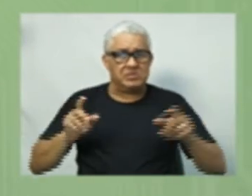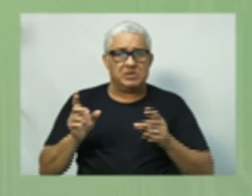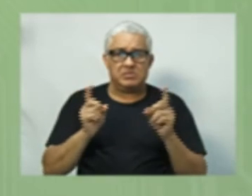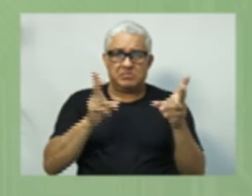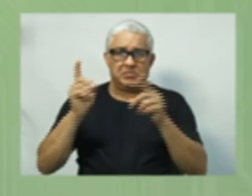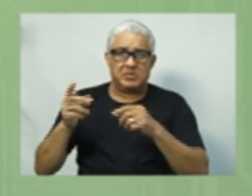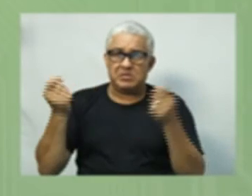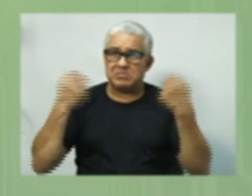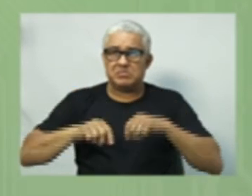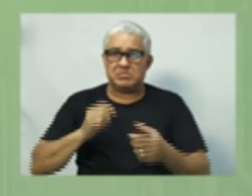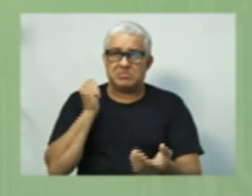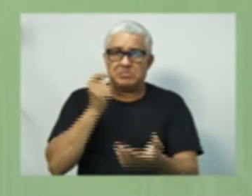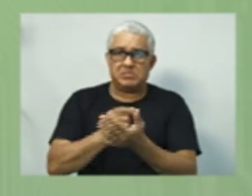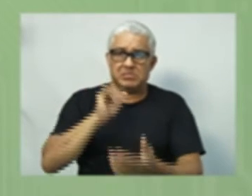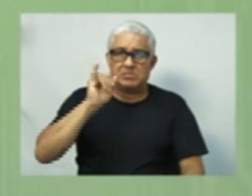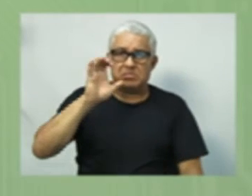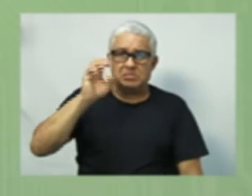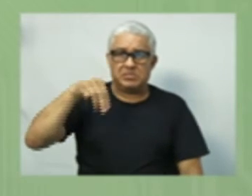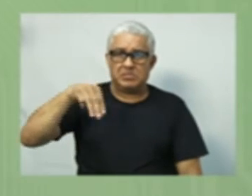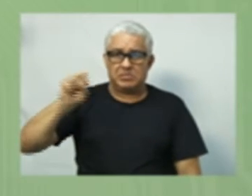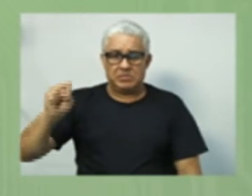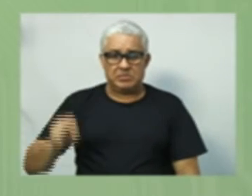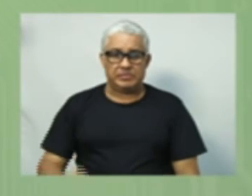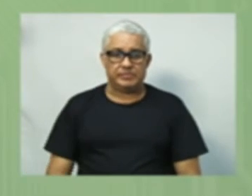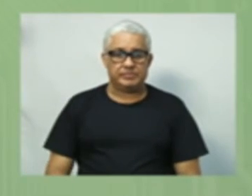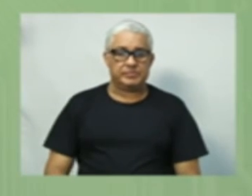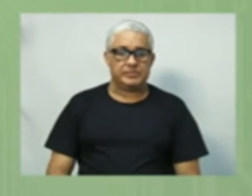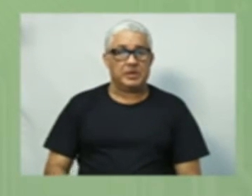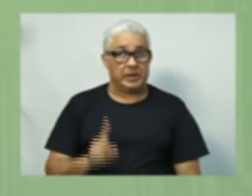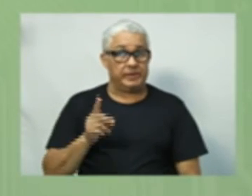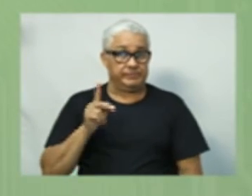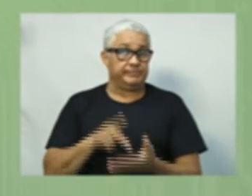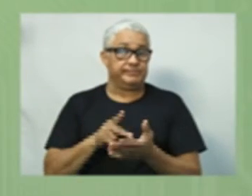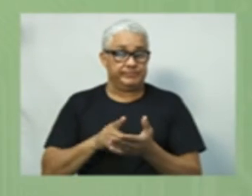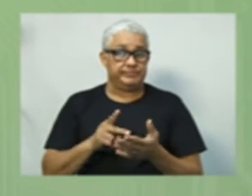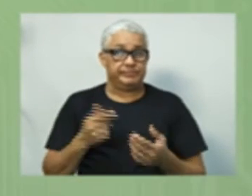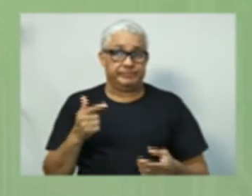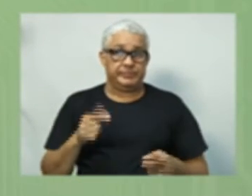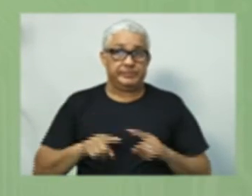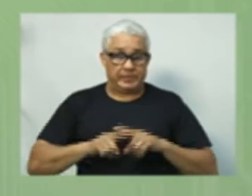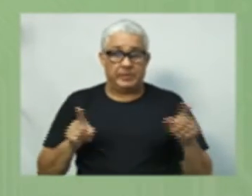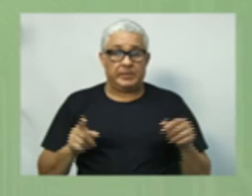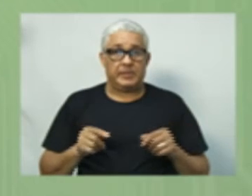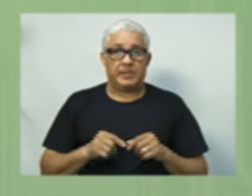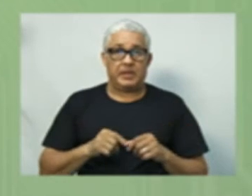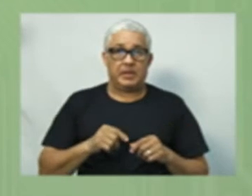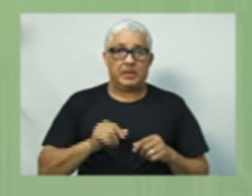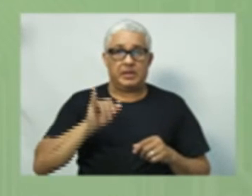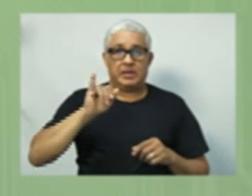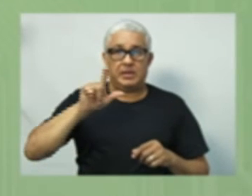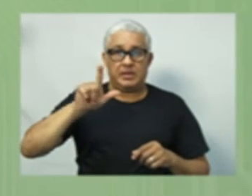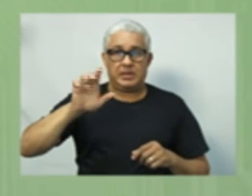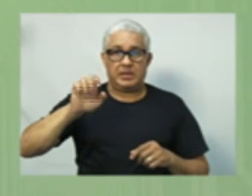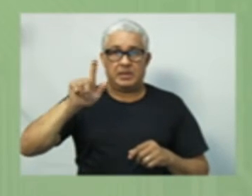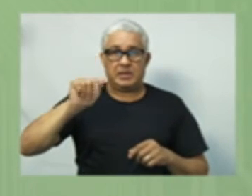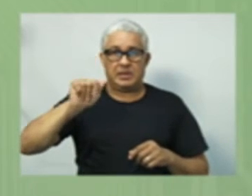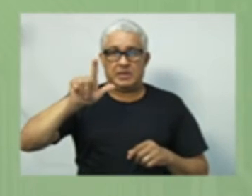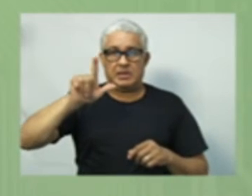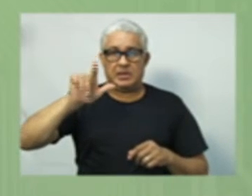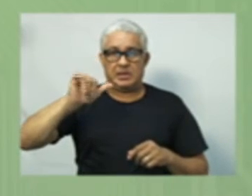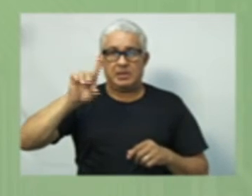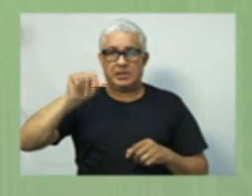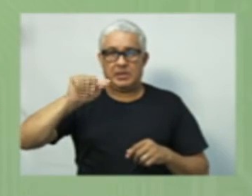é porcaria nenhuma, né, professor? Não ia, mas você estaria na ilegalidade do mesmo